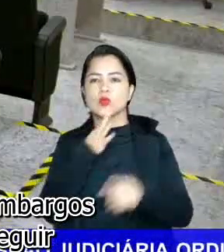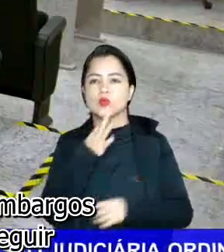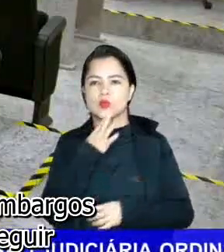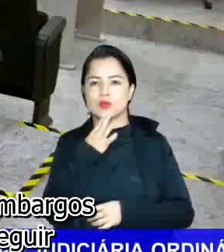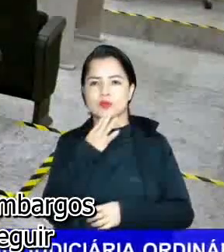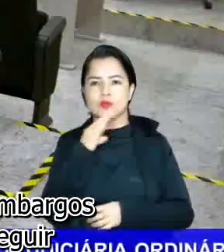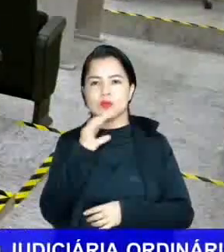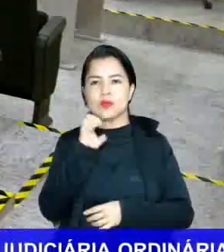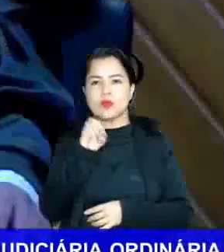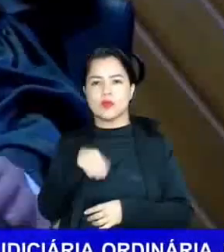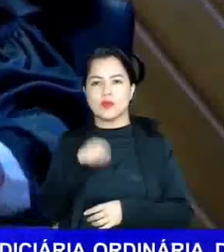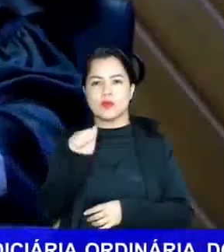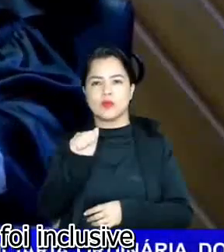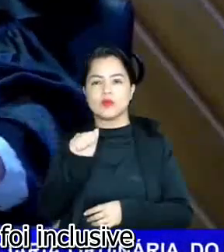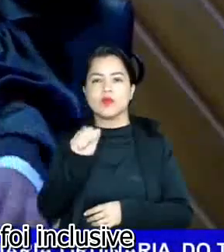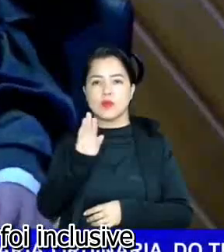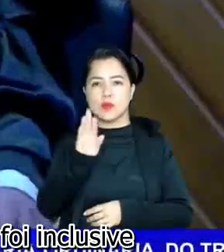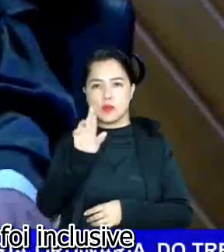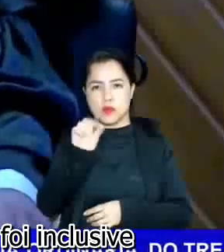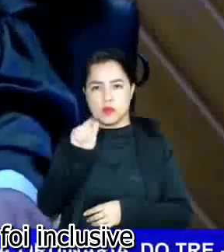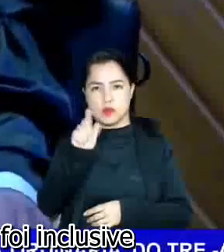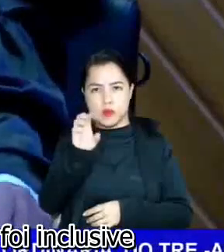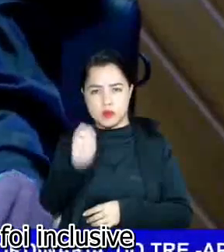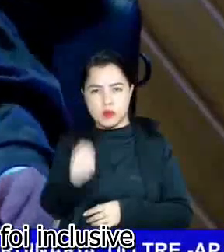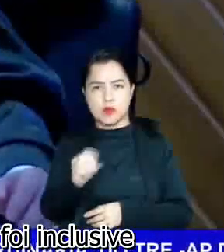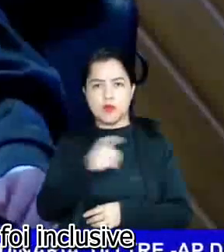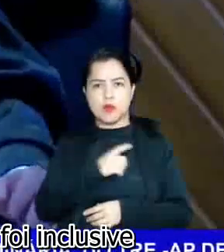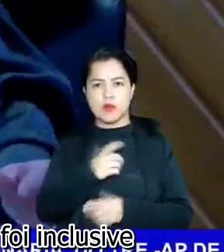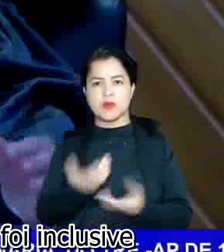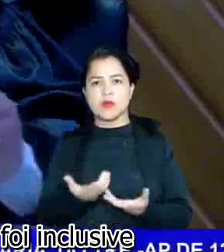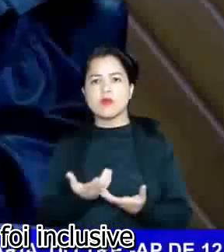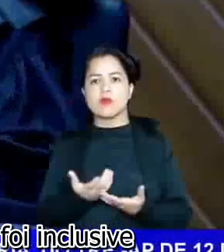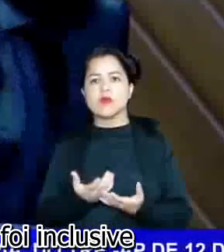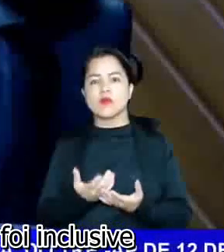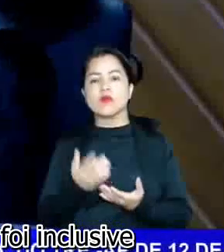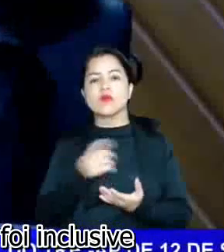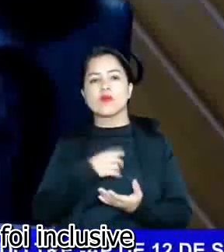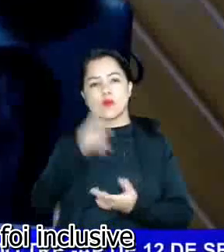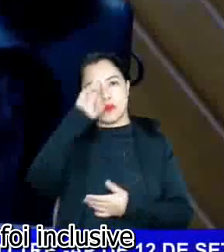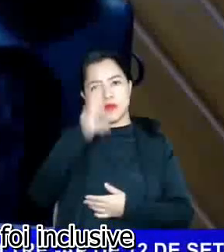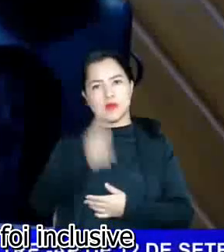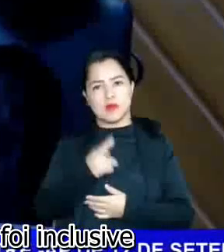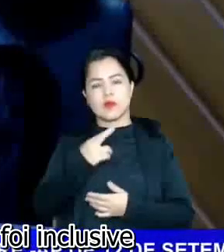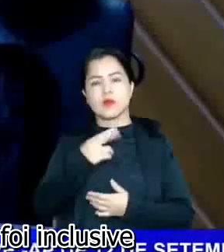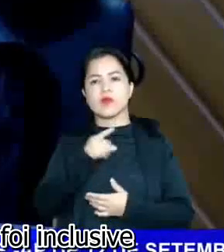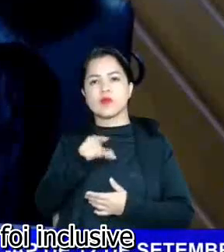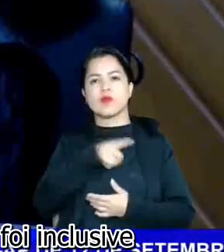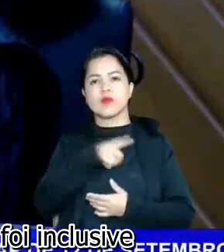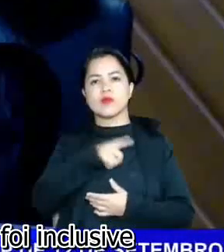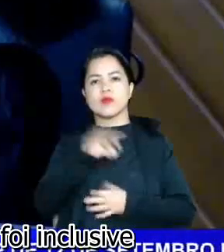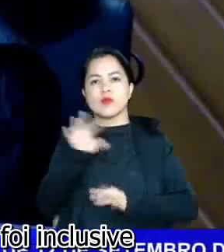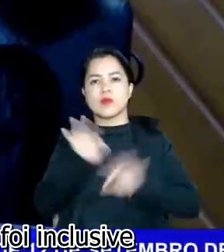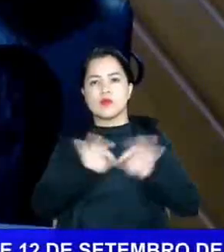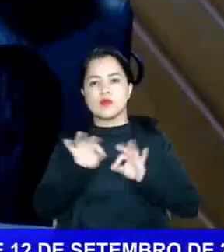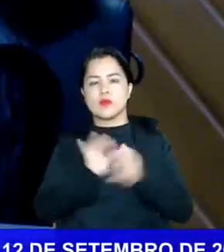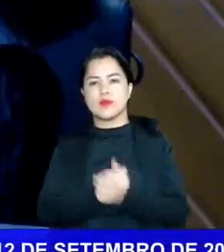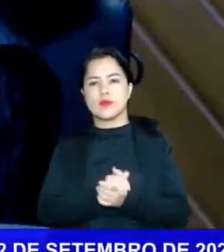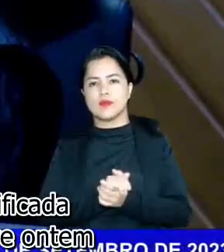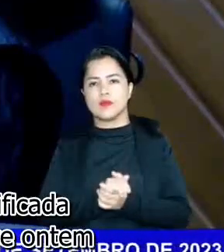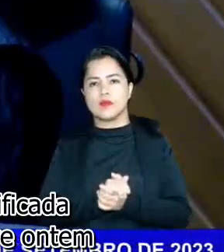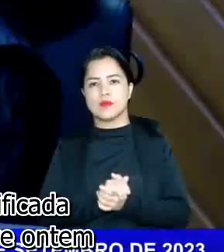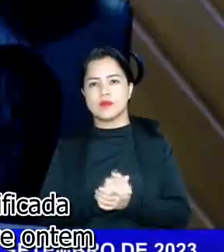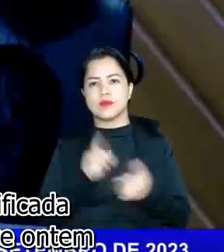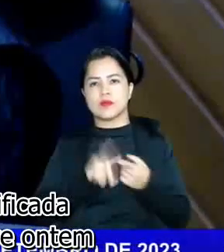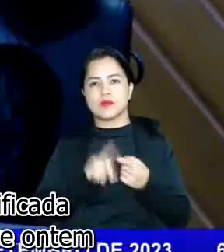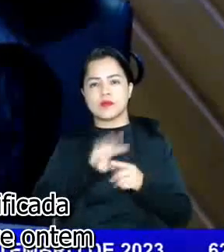Está conhecido, pode prosseguir. Senhor presidente, Na tela, o juiz Rivaldo Valente. As razões destes embargos, ela já foi,